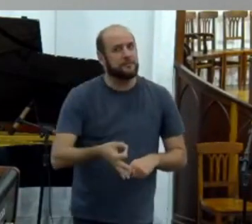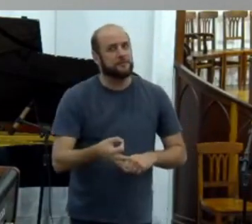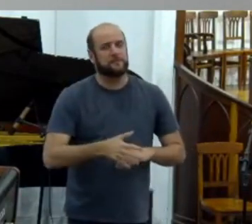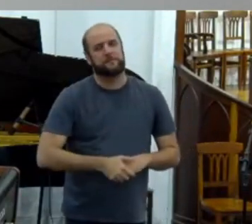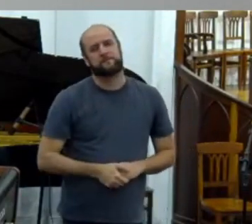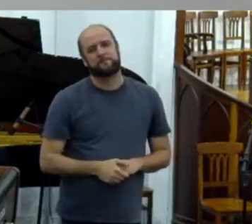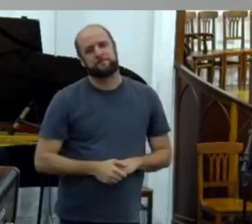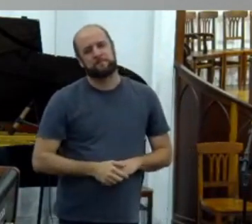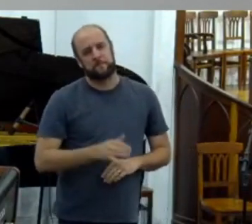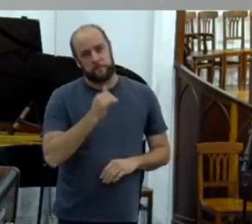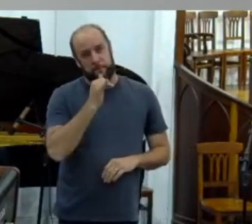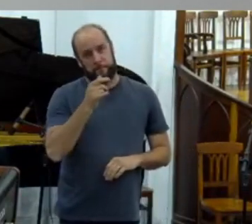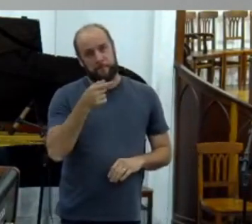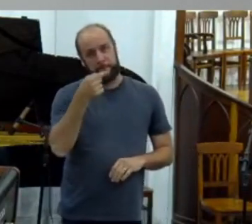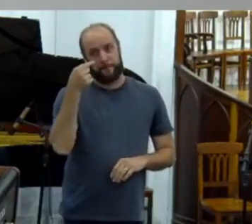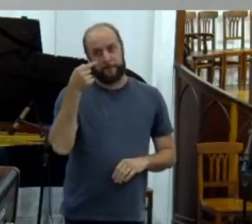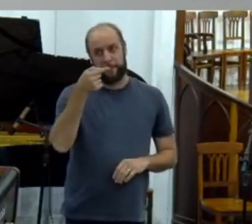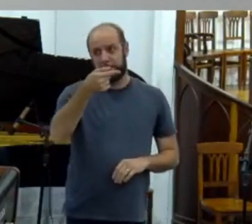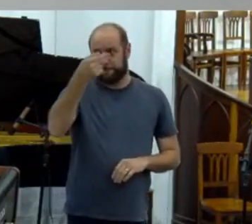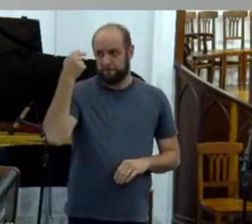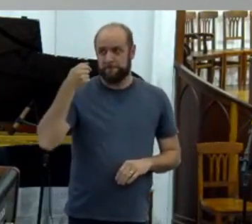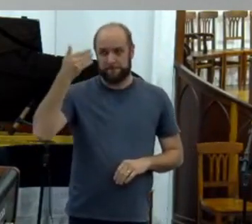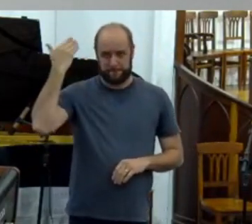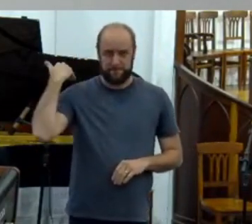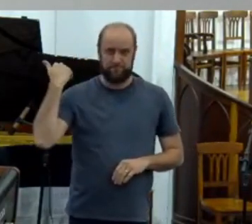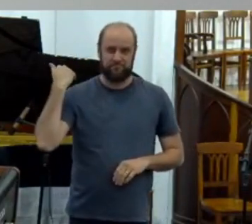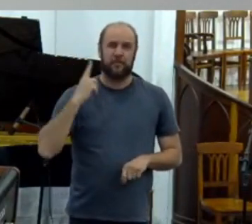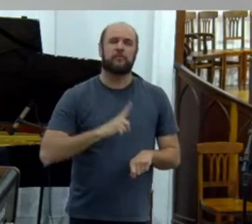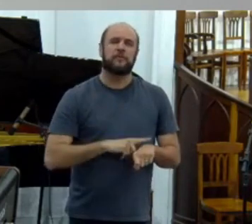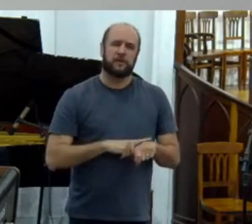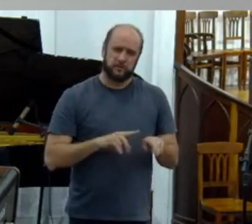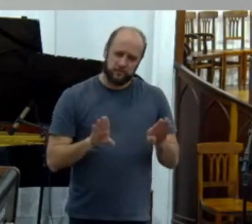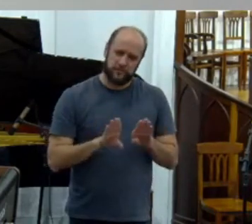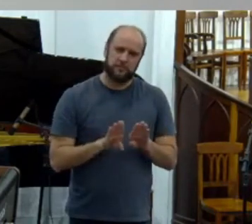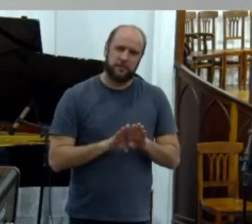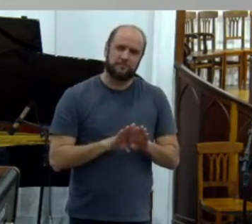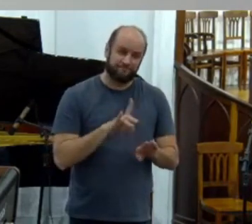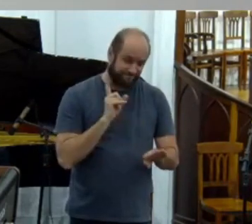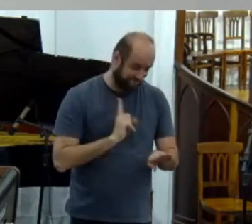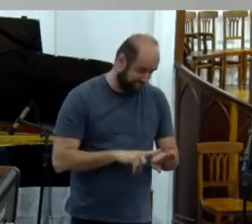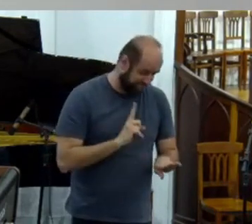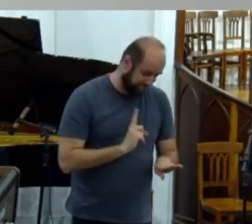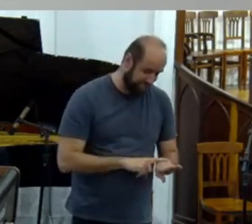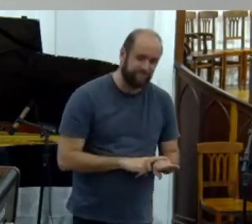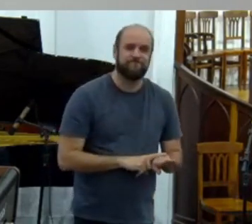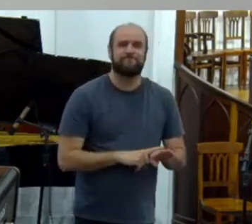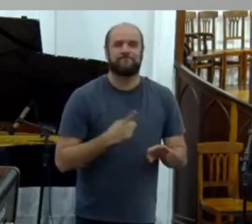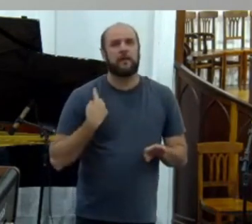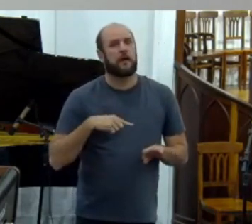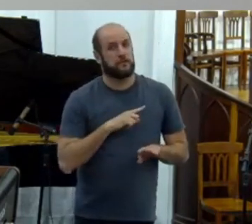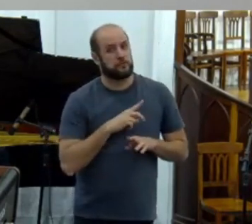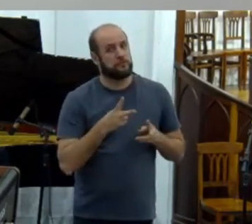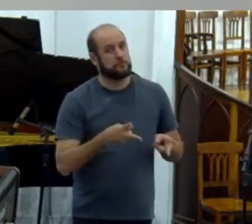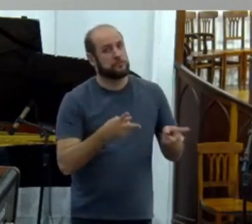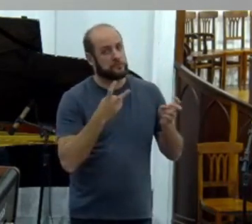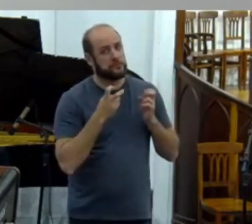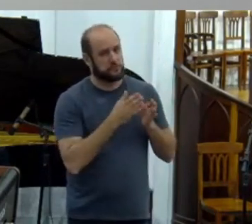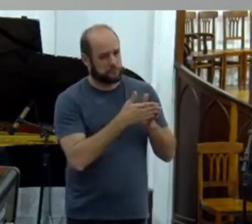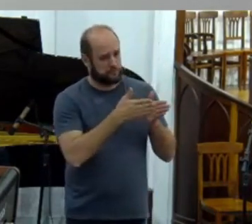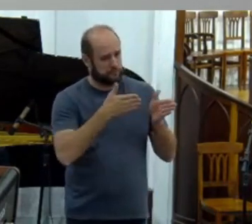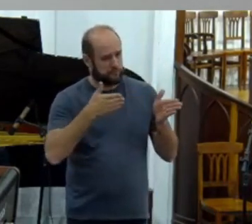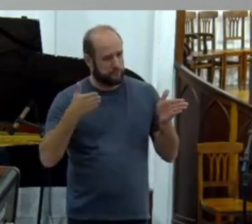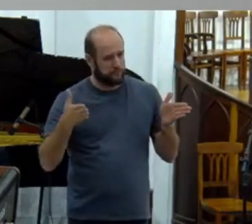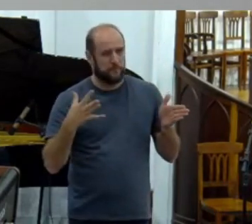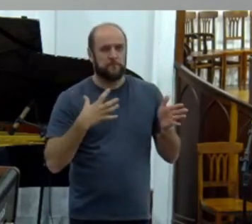E como eu disse na semana passada, inclusive o tempo. O tempo, como nós o percebemos, mesmo